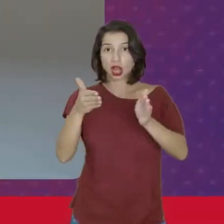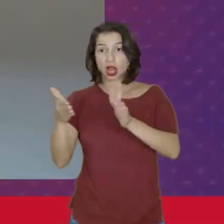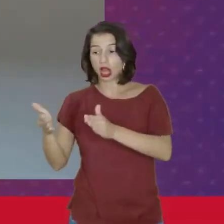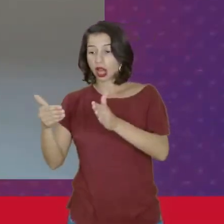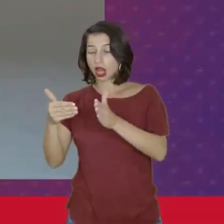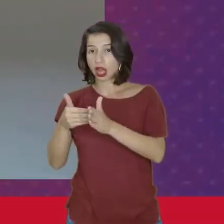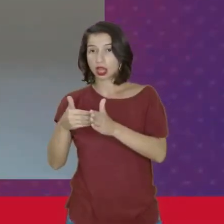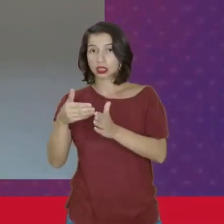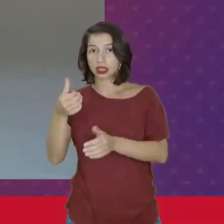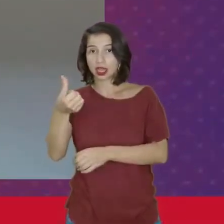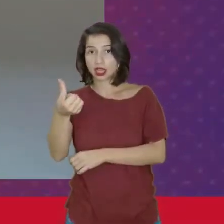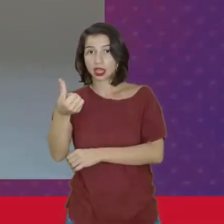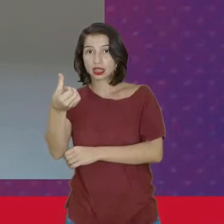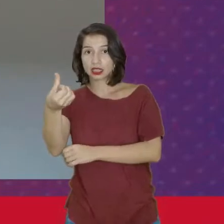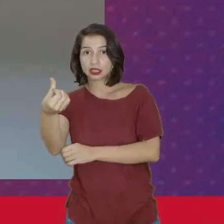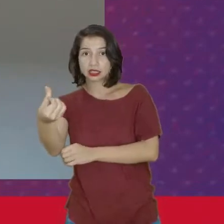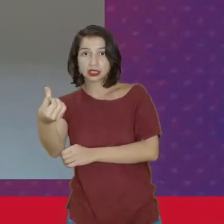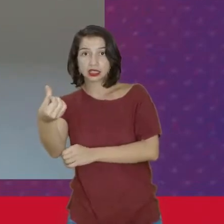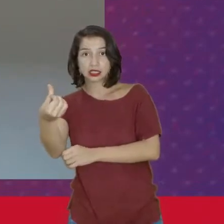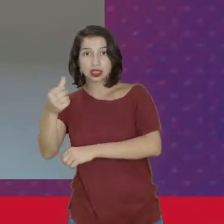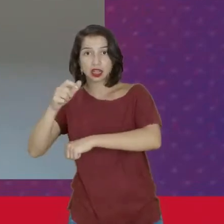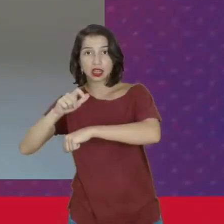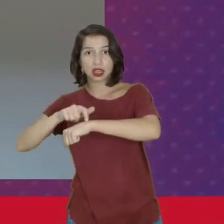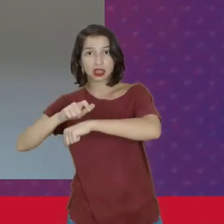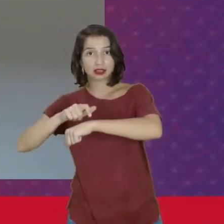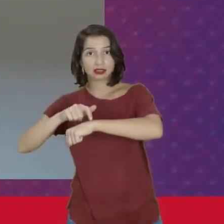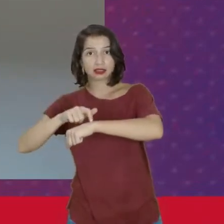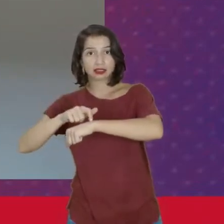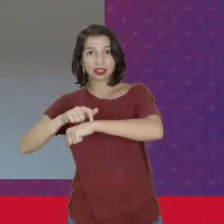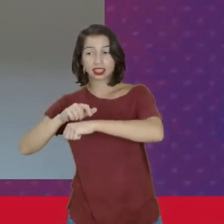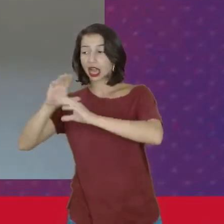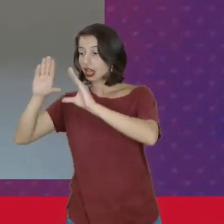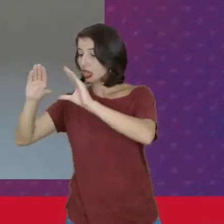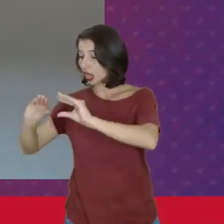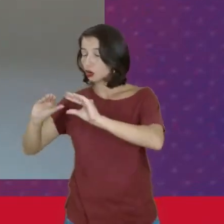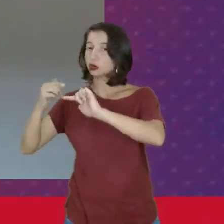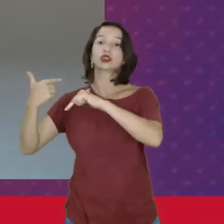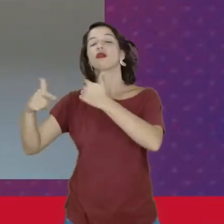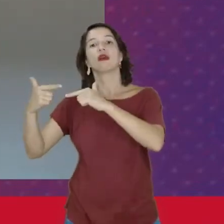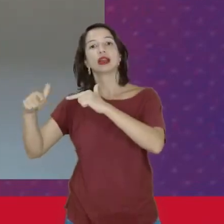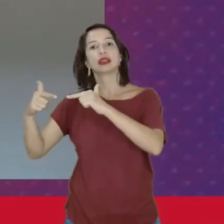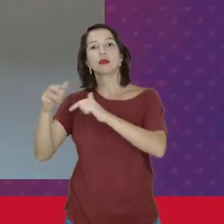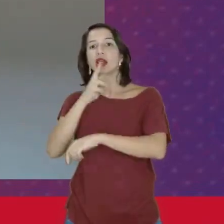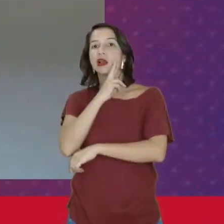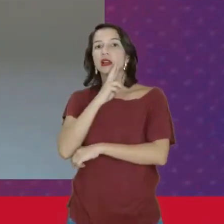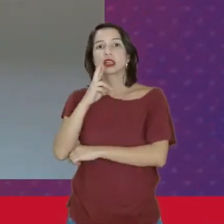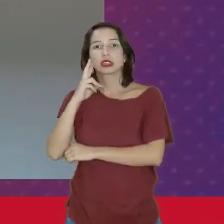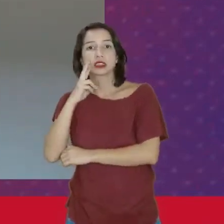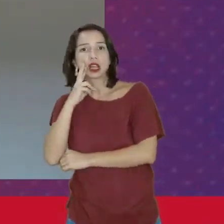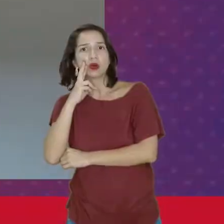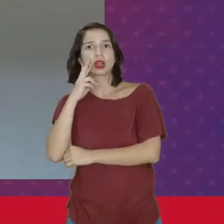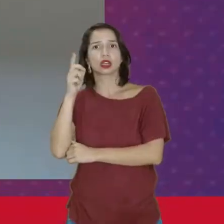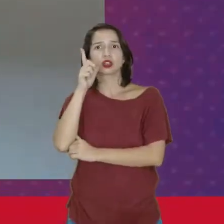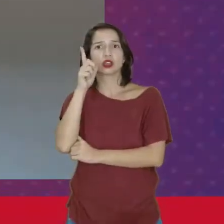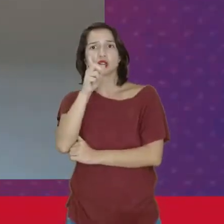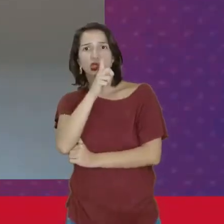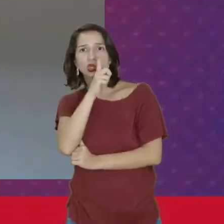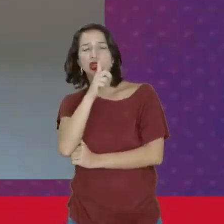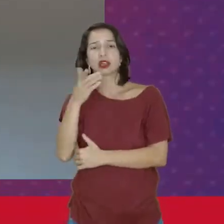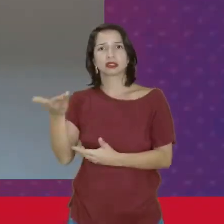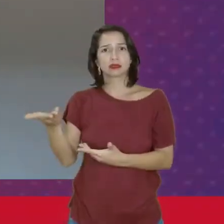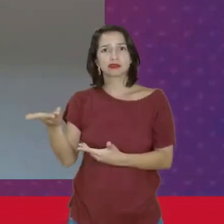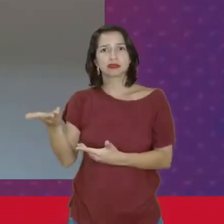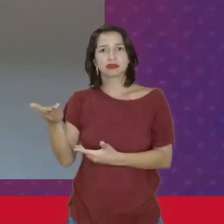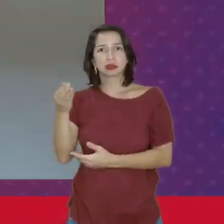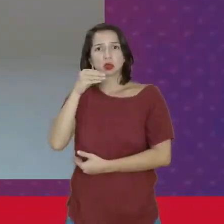for trabalhar, vai trabalhar à noite, em restaurante, em lanchonete. Vai dormir tarde, o rendimento dele deve